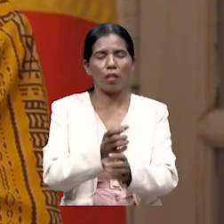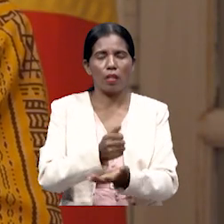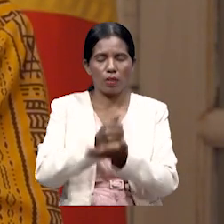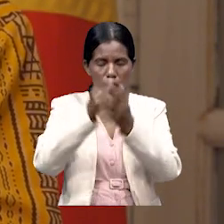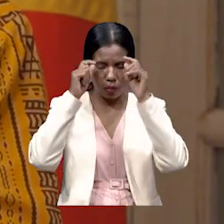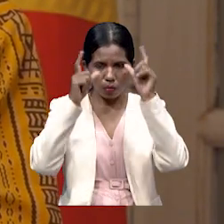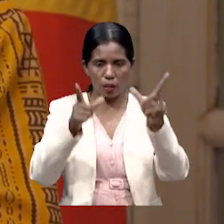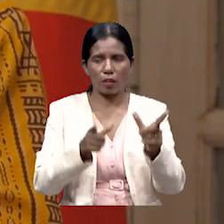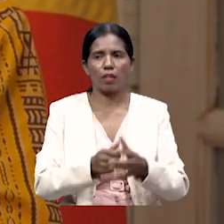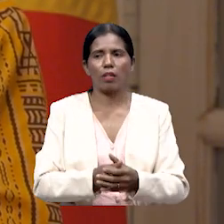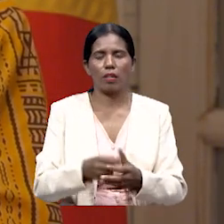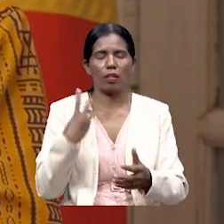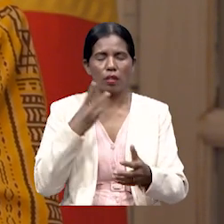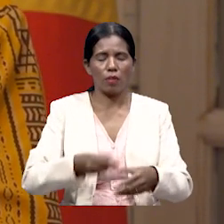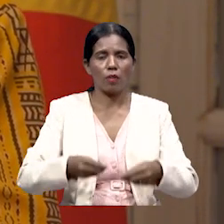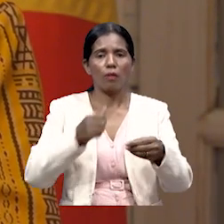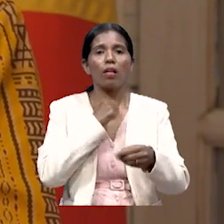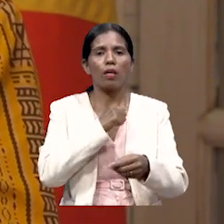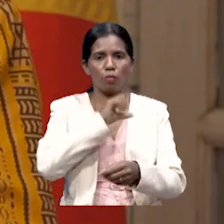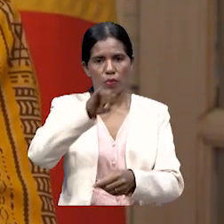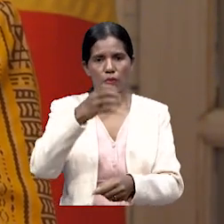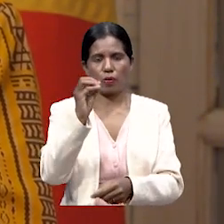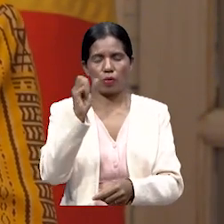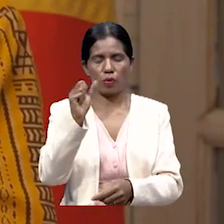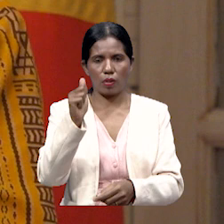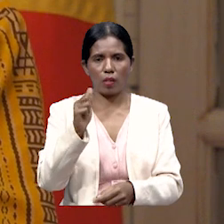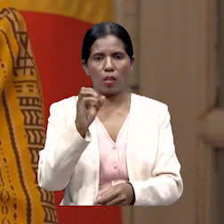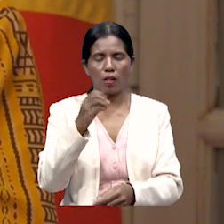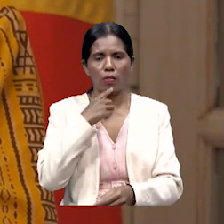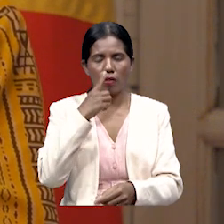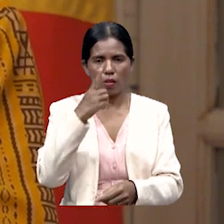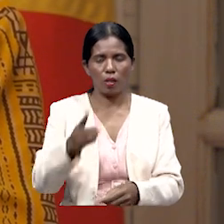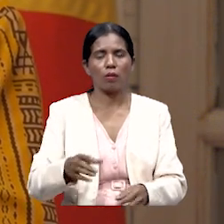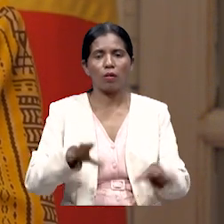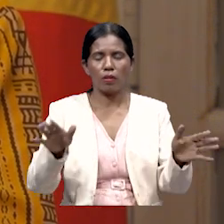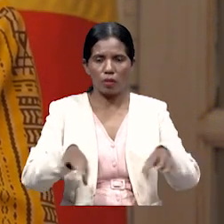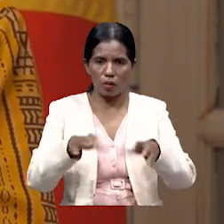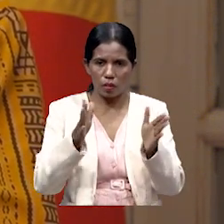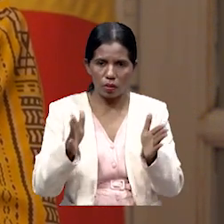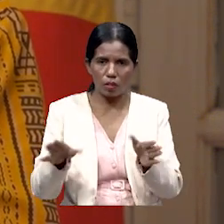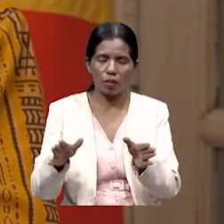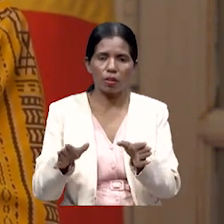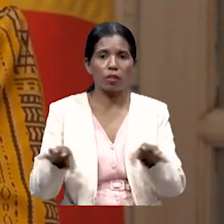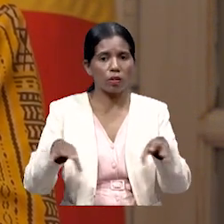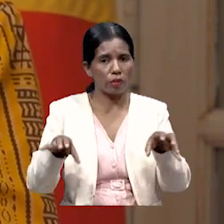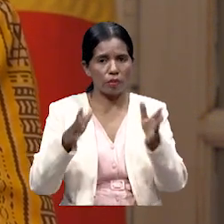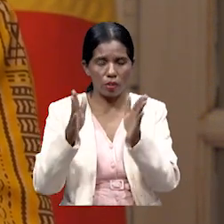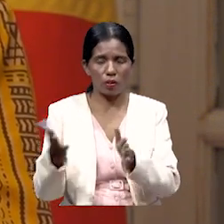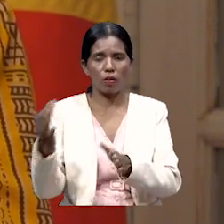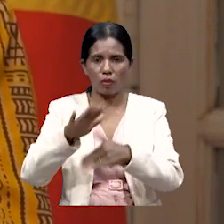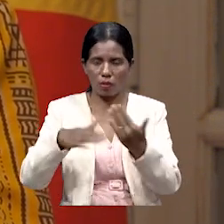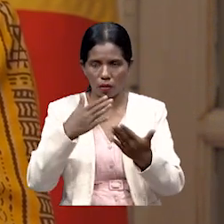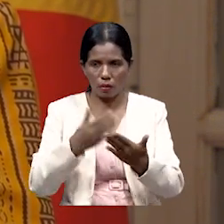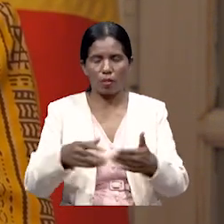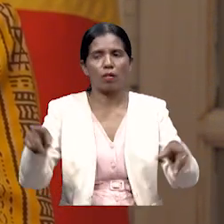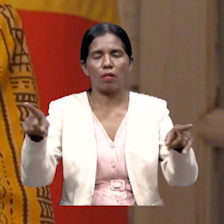Filgueiras, também interessa no ano único, funcionários no colaborador, presidência república total, lugar